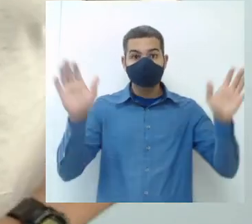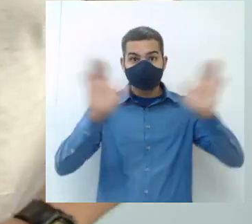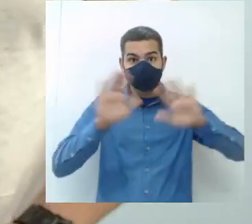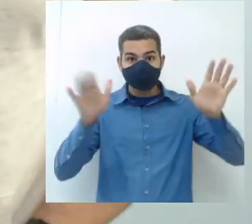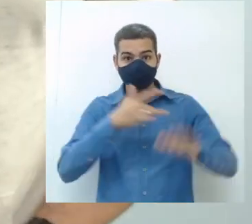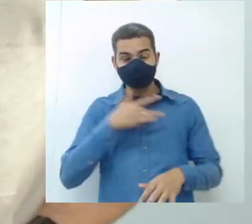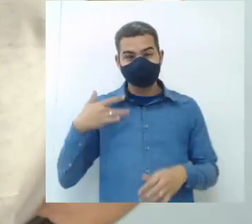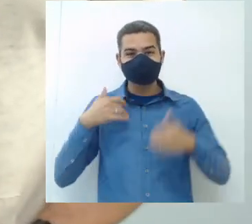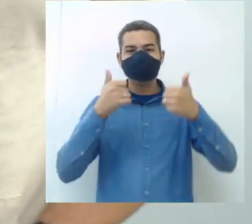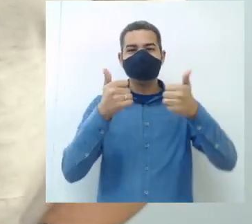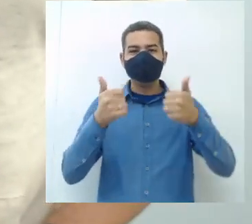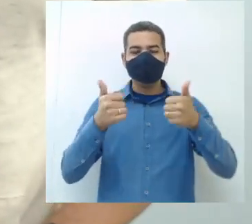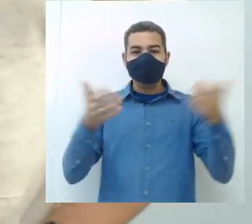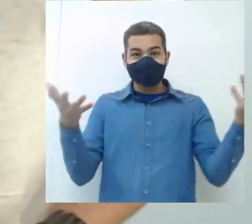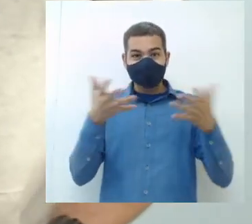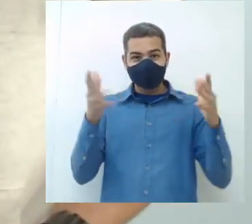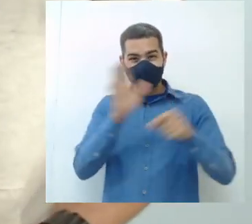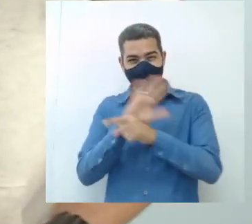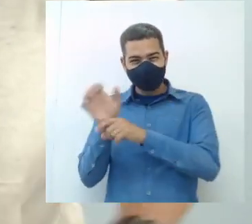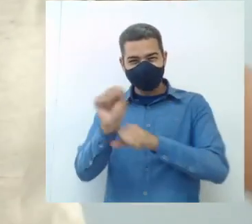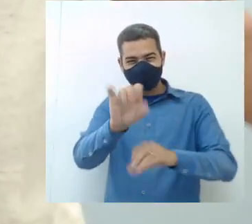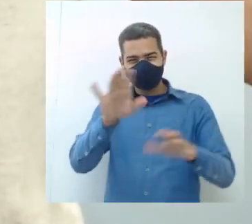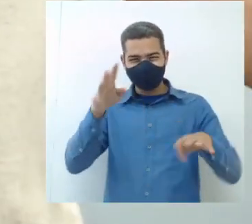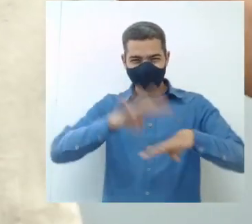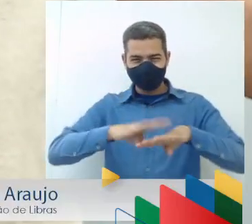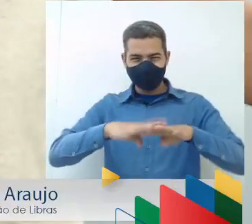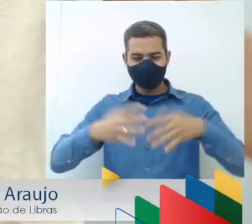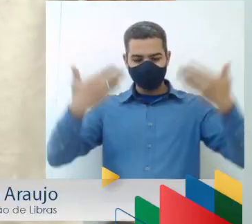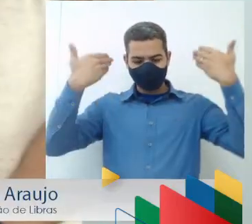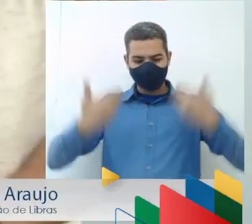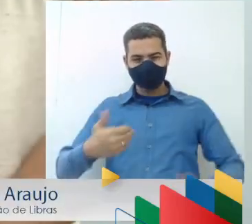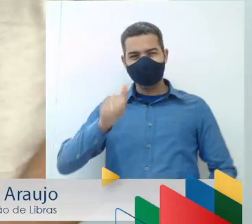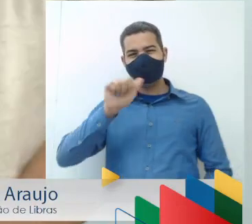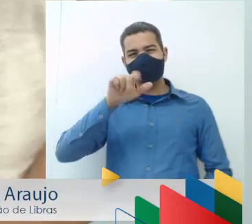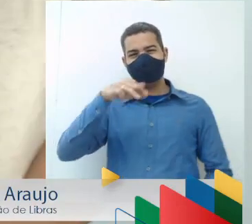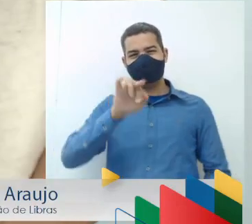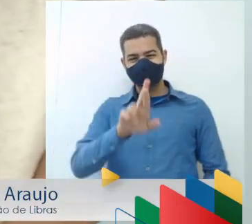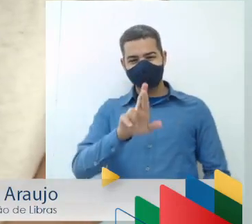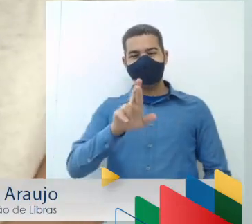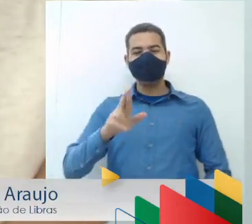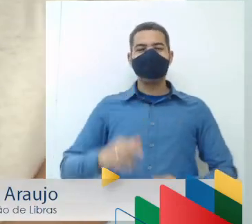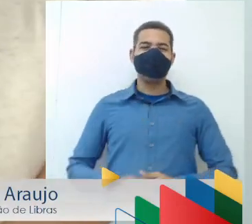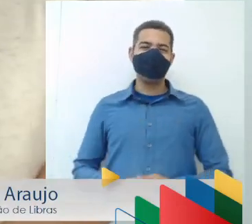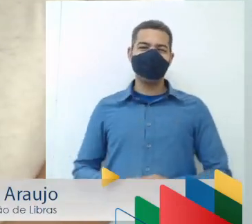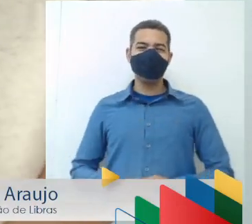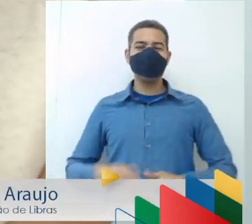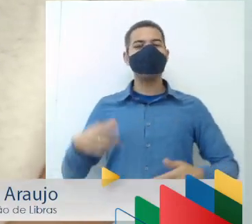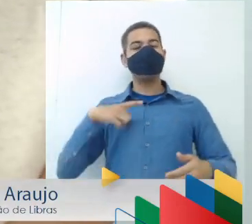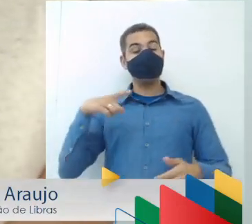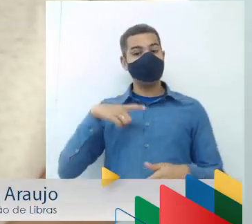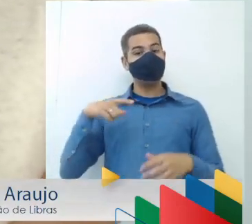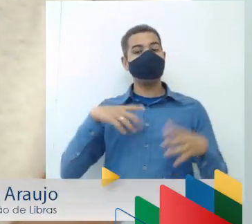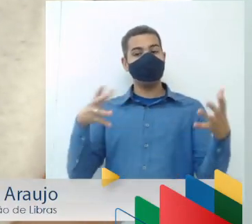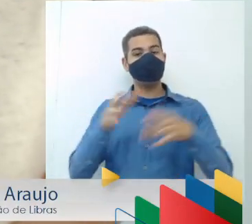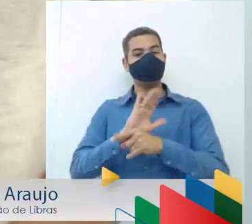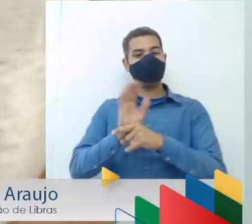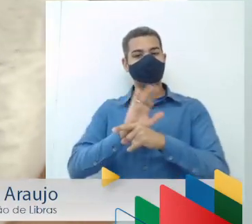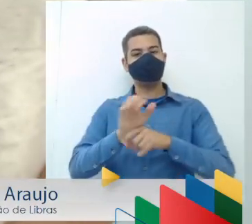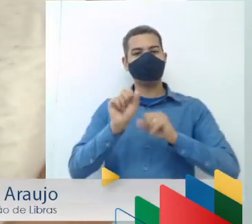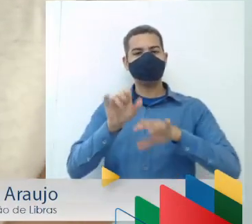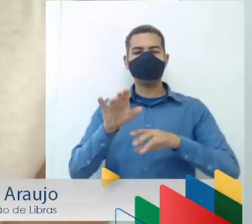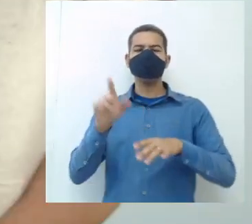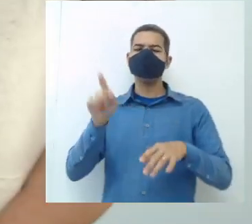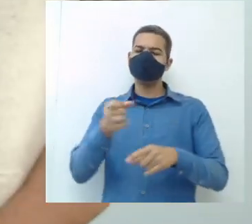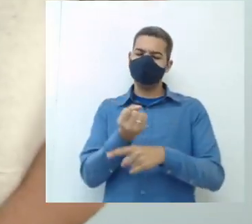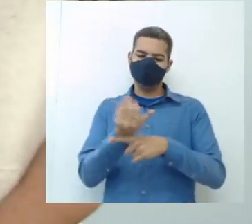Olá, tudo bem? Pronto para a videoaula de hoje de matemática? Professor Almir Serpa, estou aqui com vocês. Mais uma videoaula de hoje,